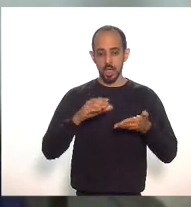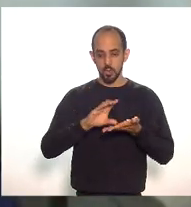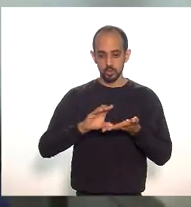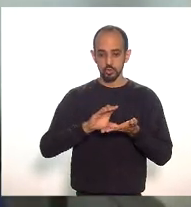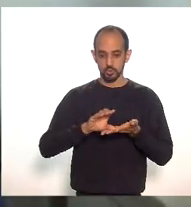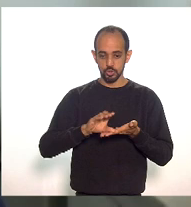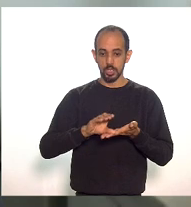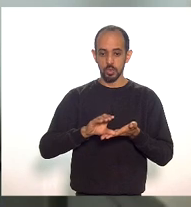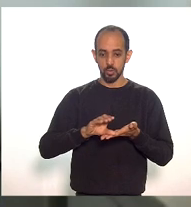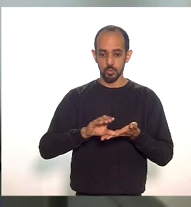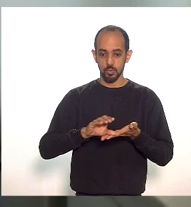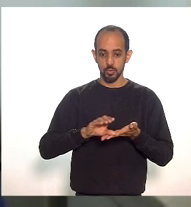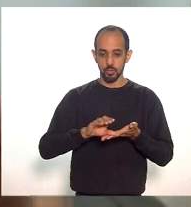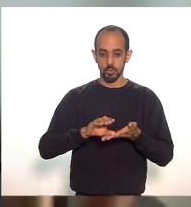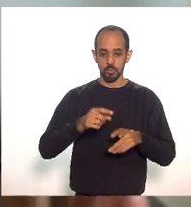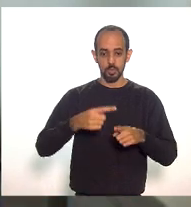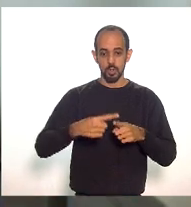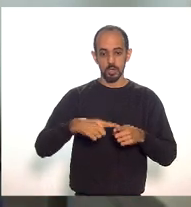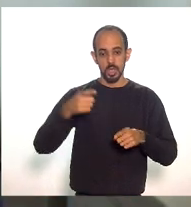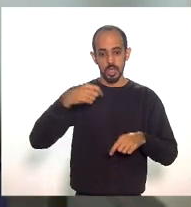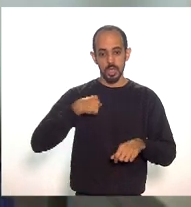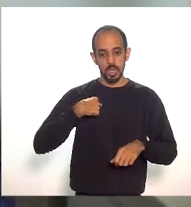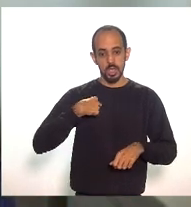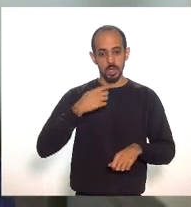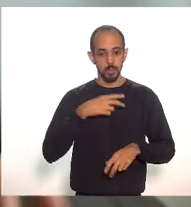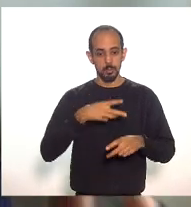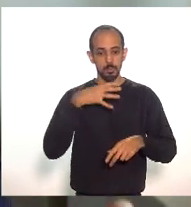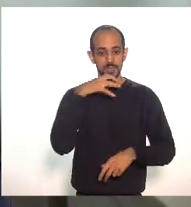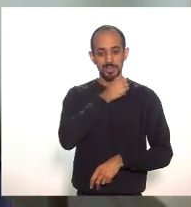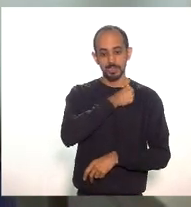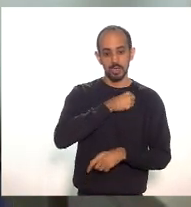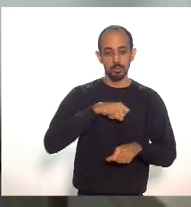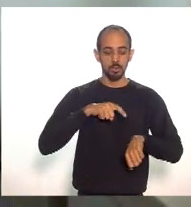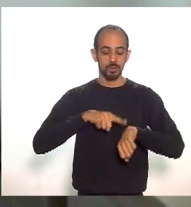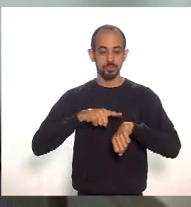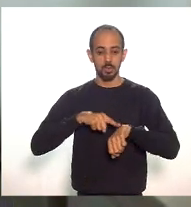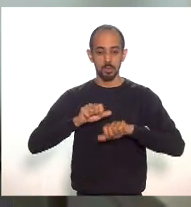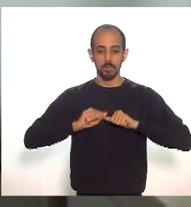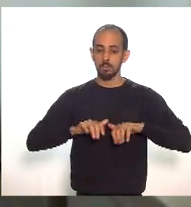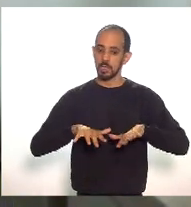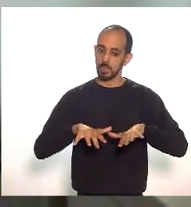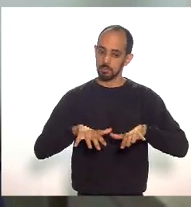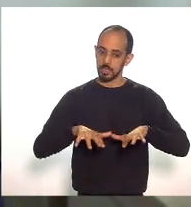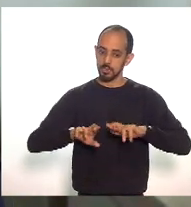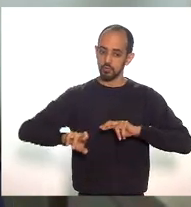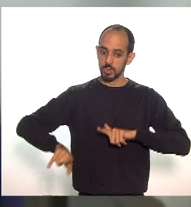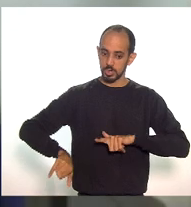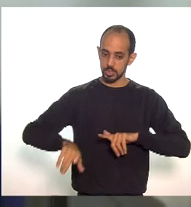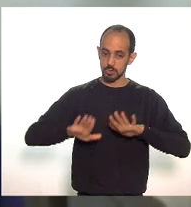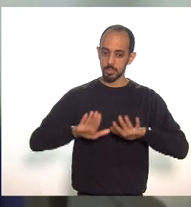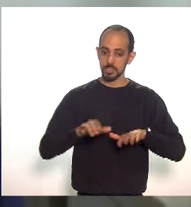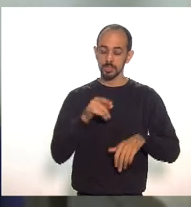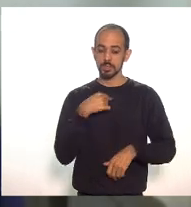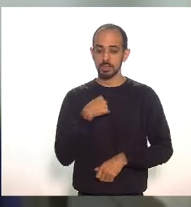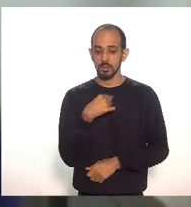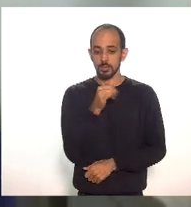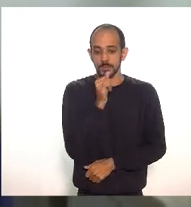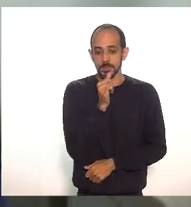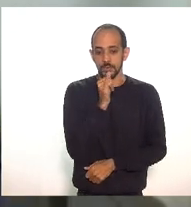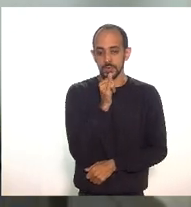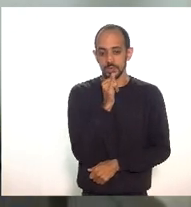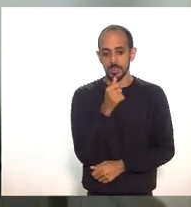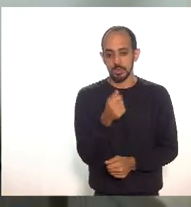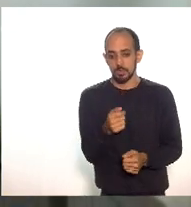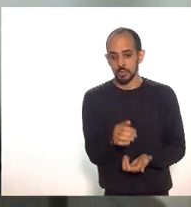eu vejo que fere o dispositivo legal em que É mas eu tenho o exemplo